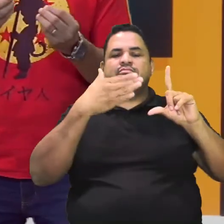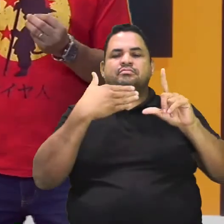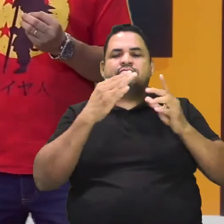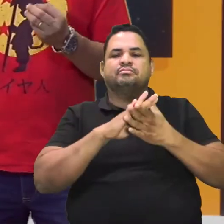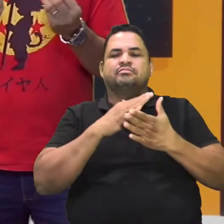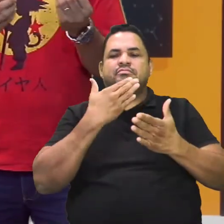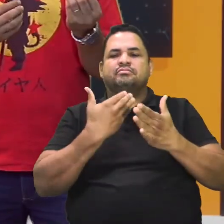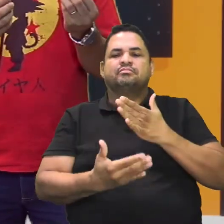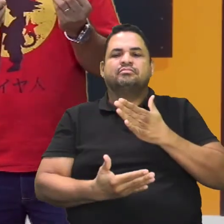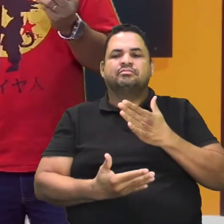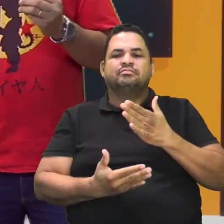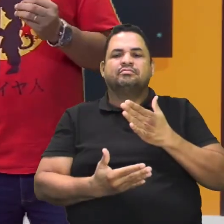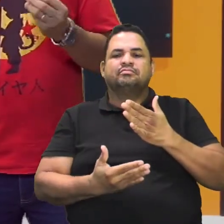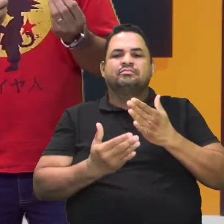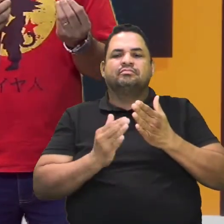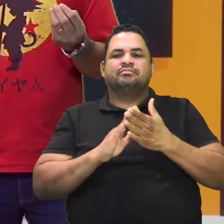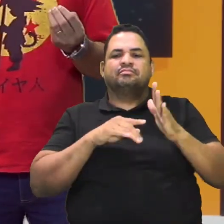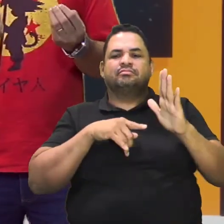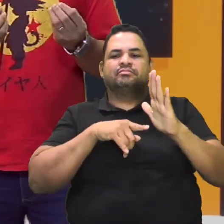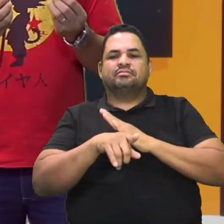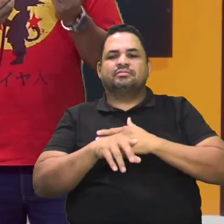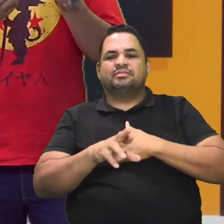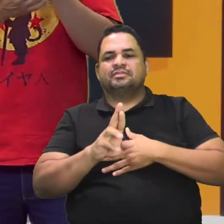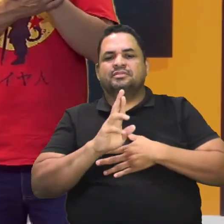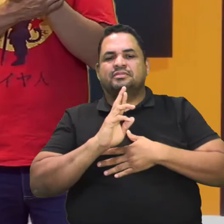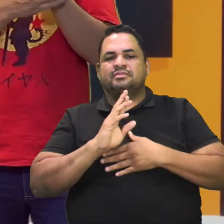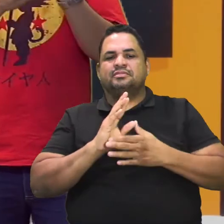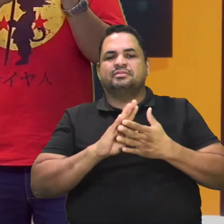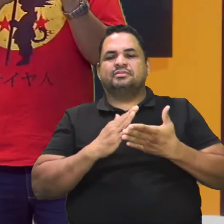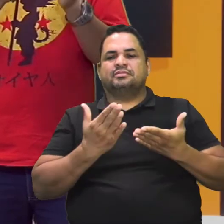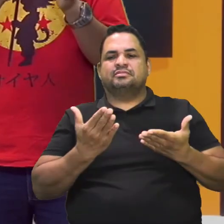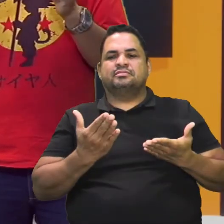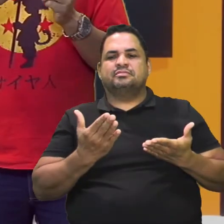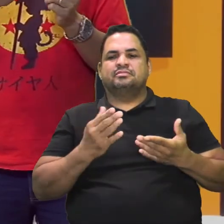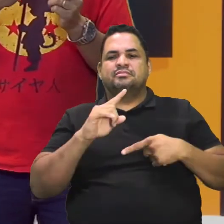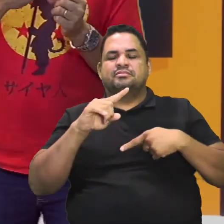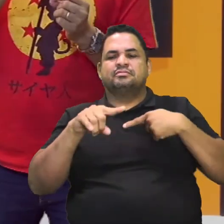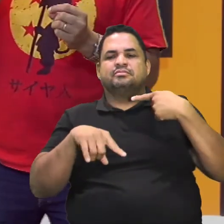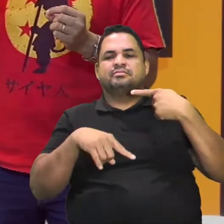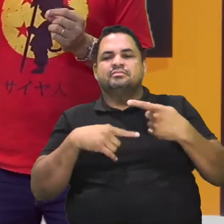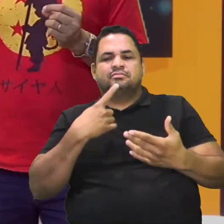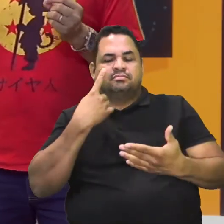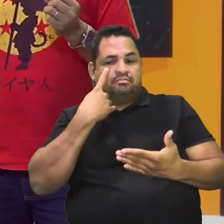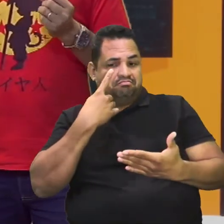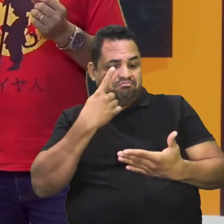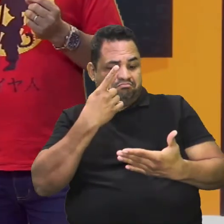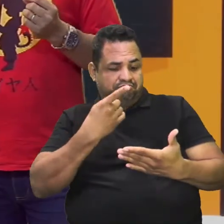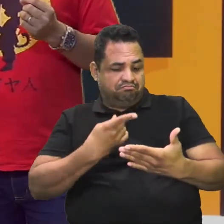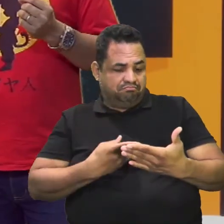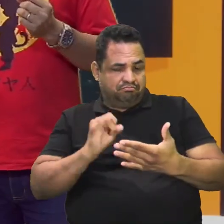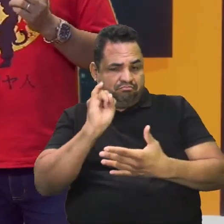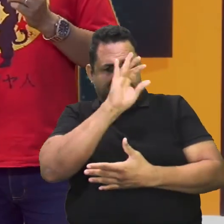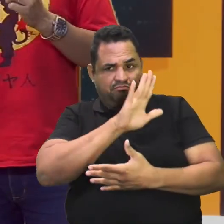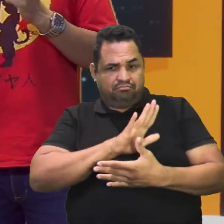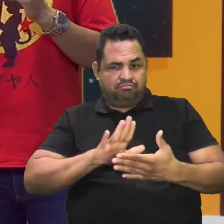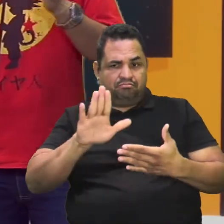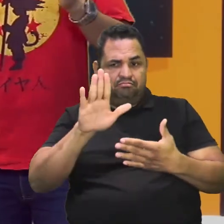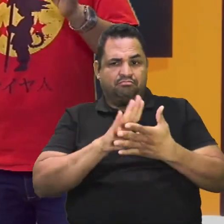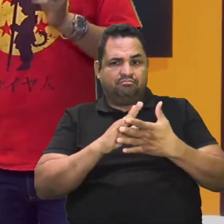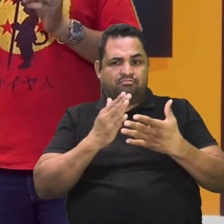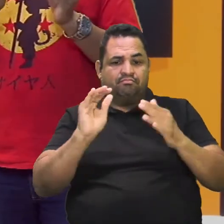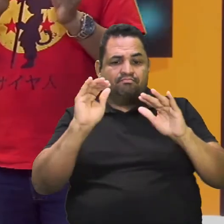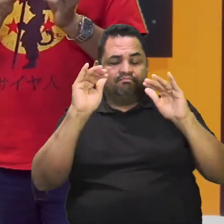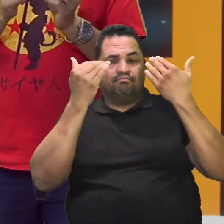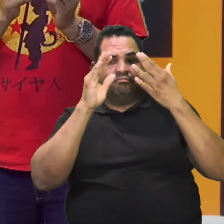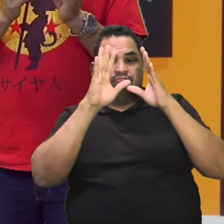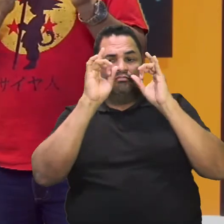nós perdemos um pouquinho o quiz, né? do quiz. Mas é importante que vocês depois olhem um pouquinho as figuras e já